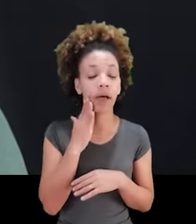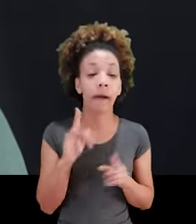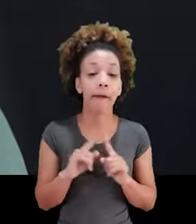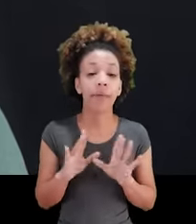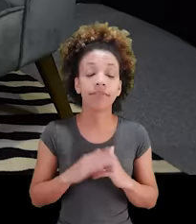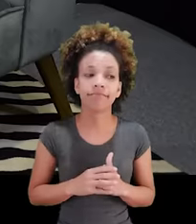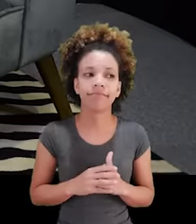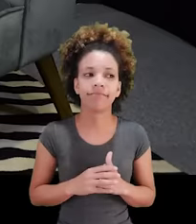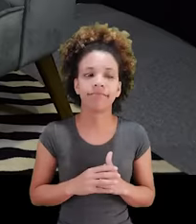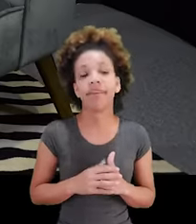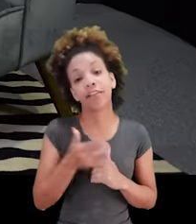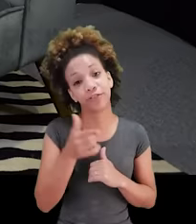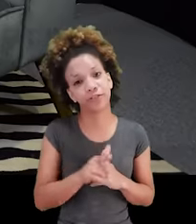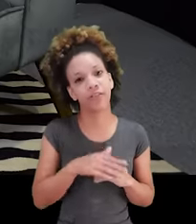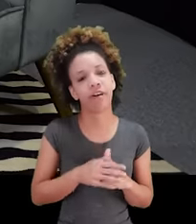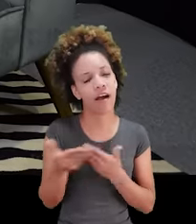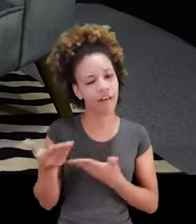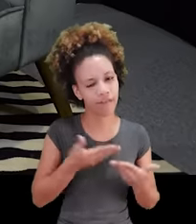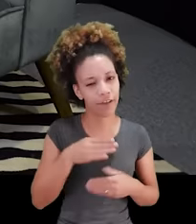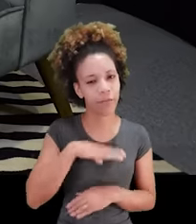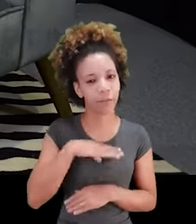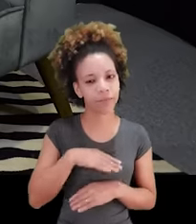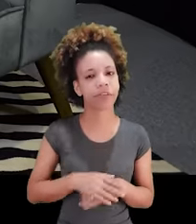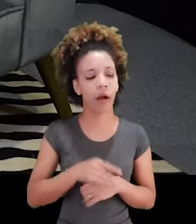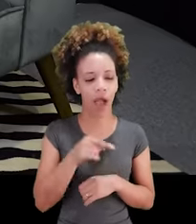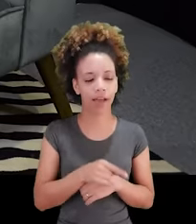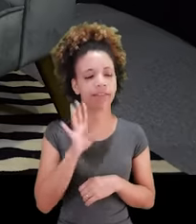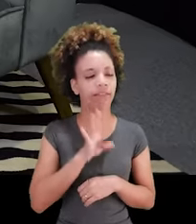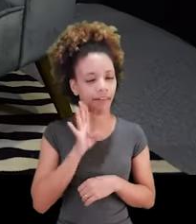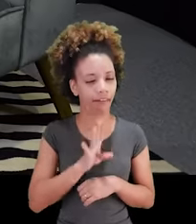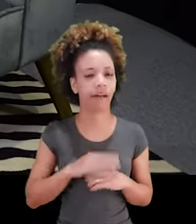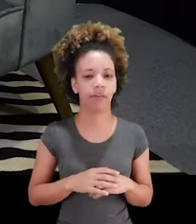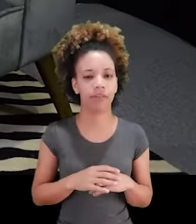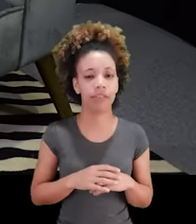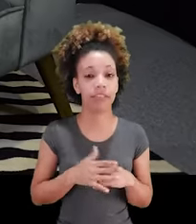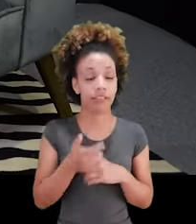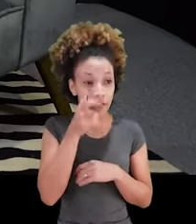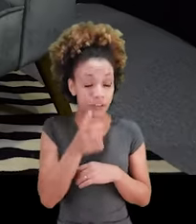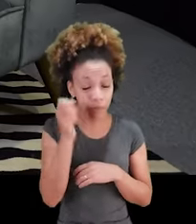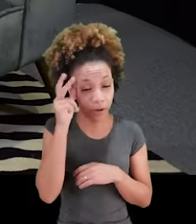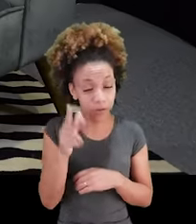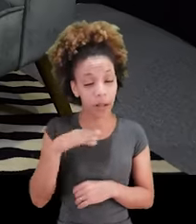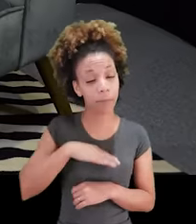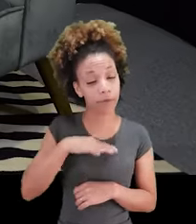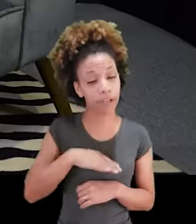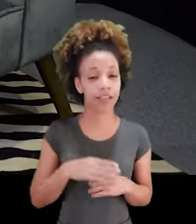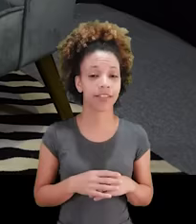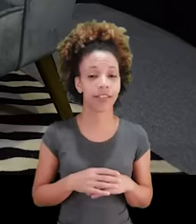mas não custa repetir. Cara, venham para Portugal, aqui é um lugar muito legal. E admirem a cultura